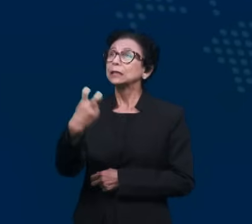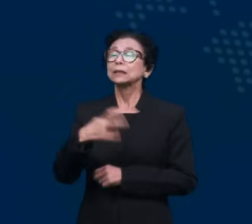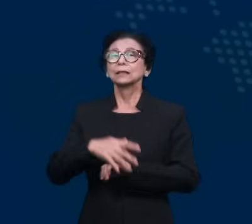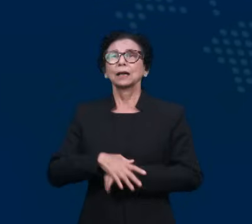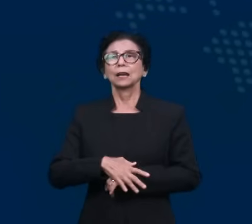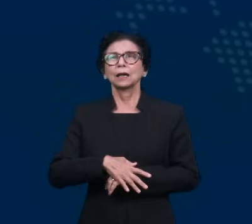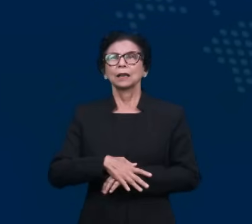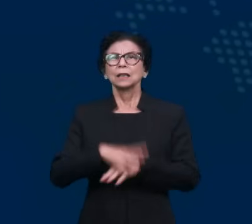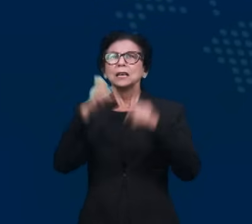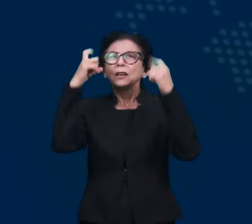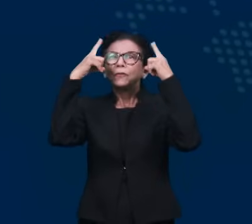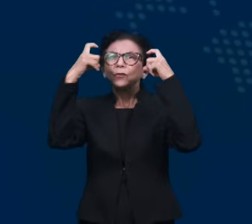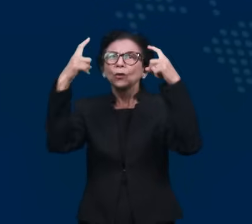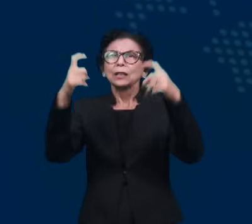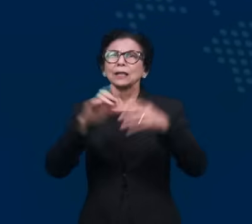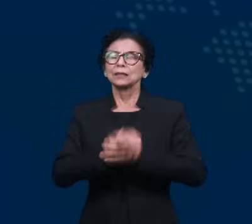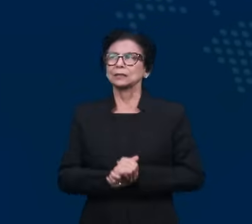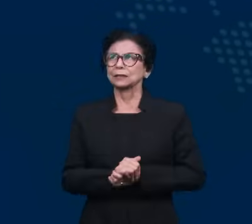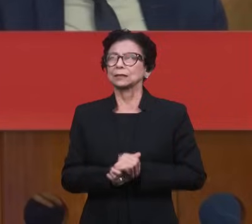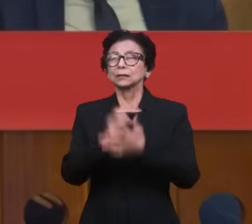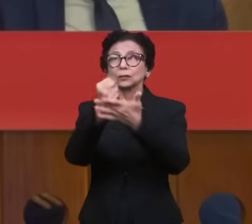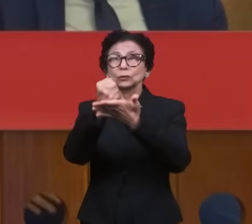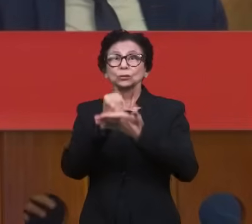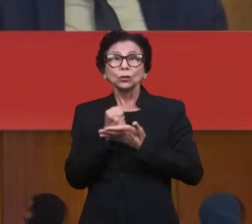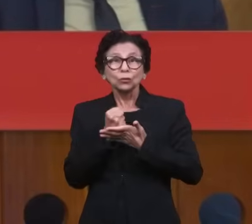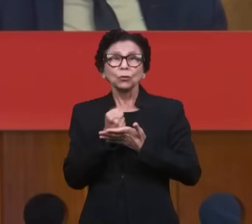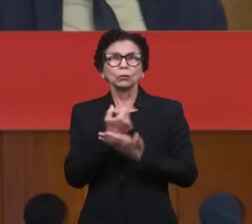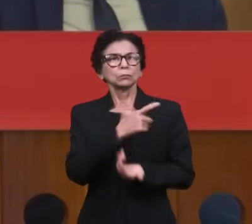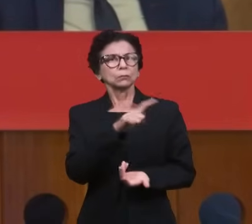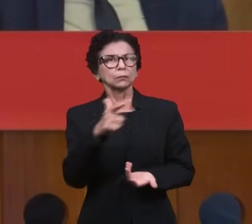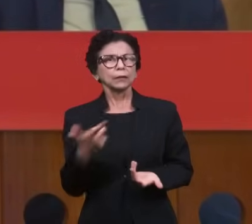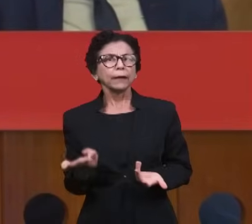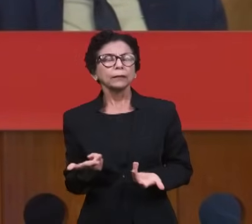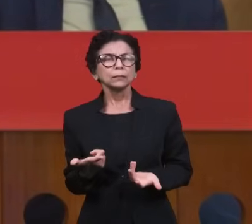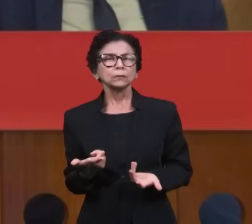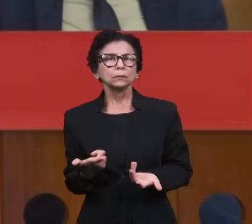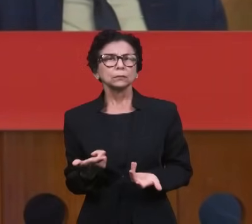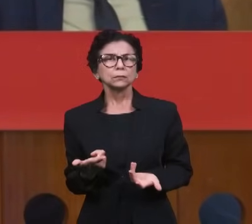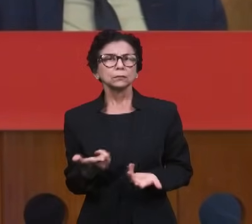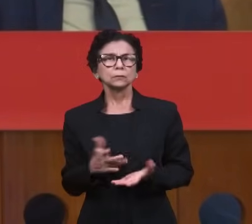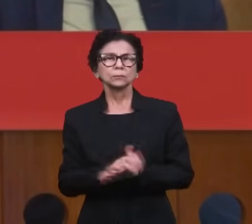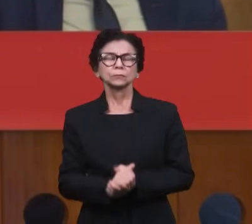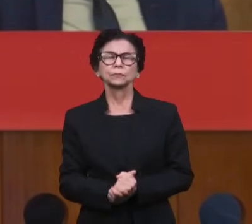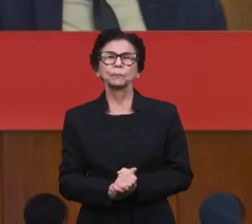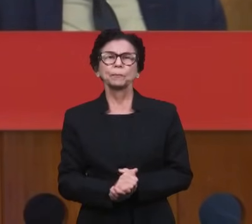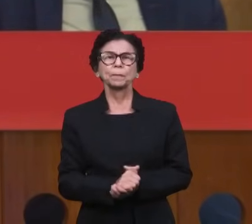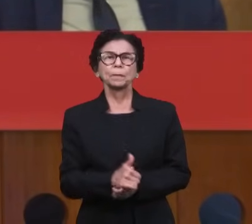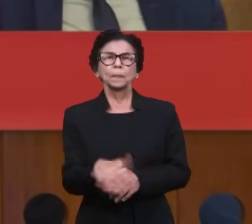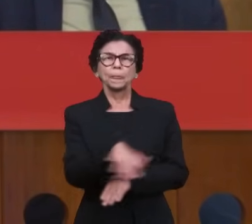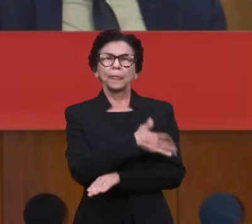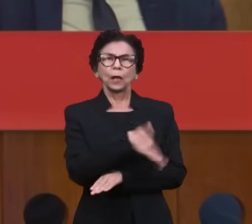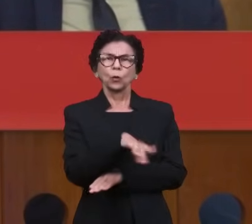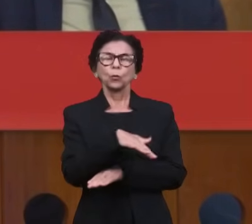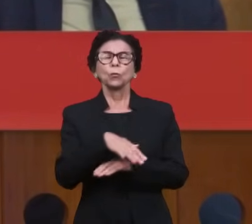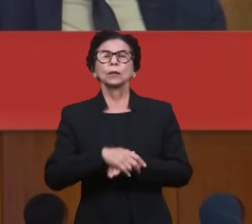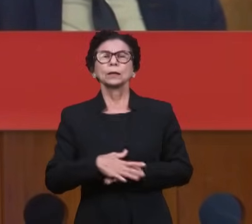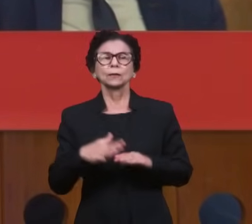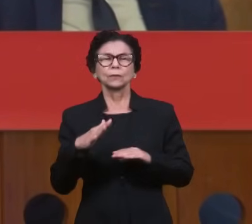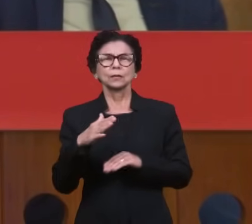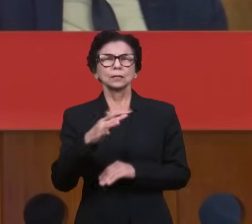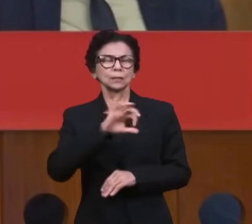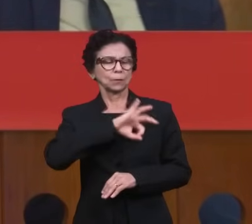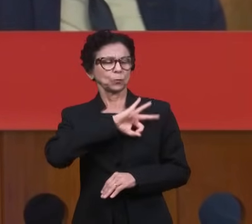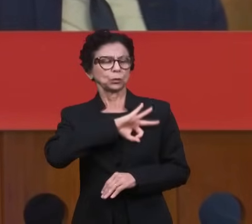O governo aí botou milhares de profissionais na rua Pode botar, governador,